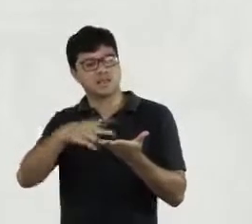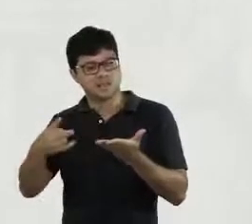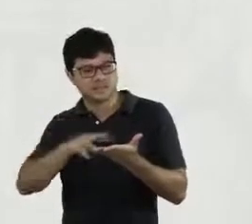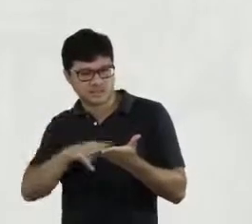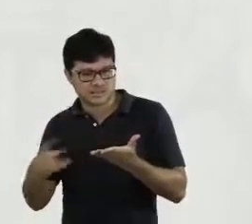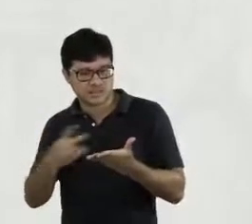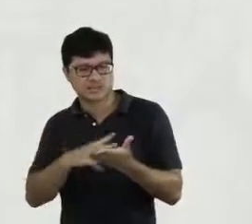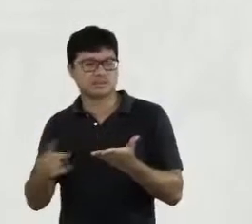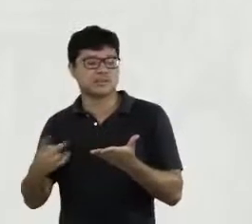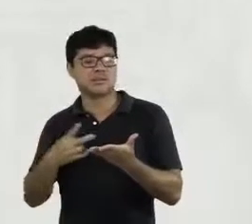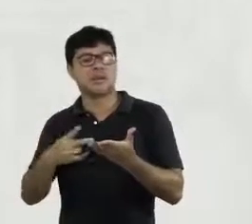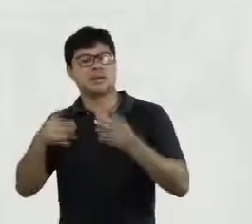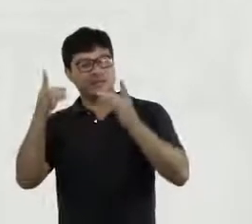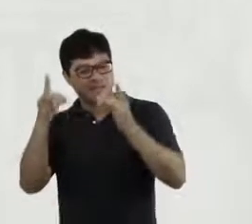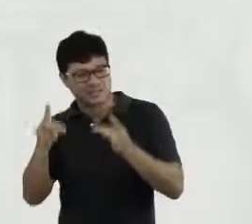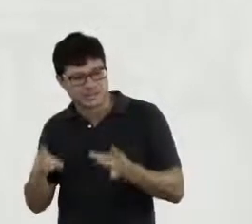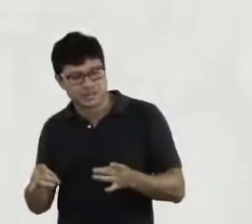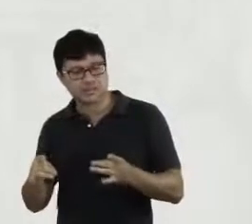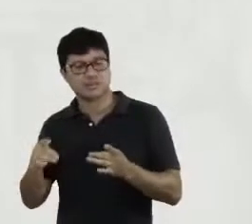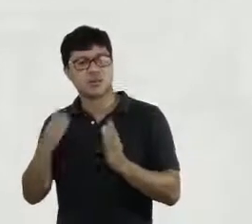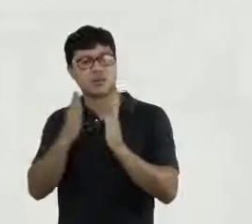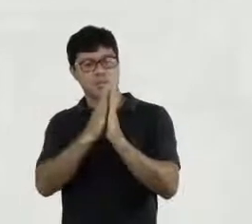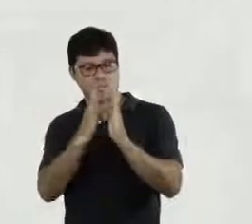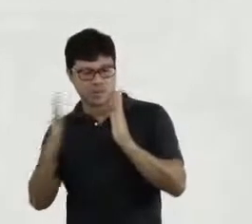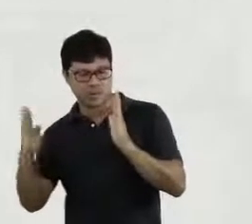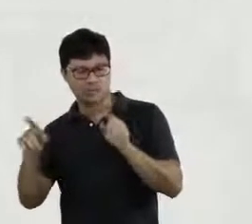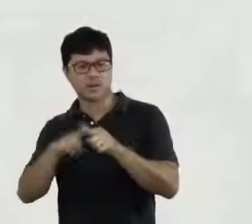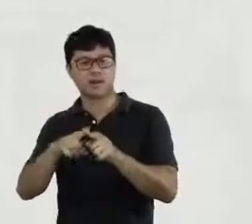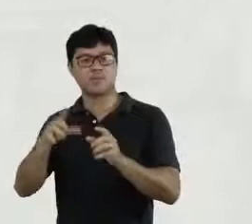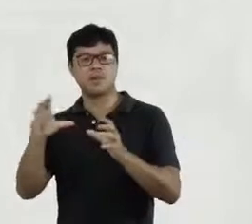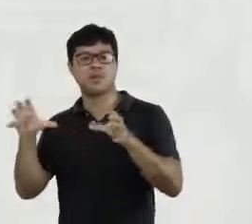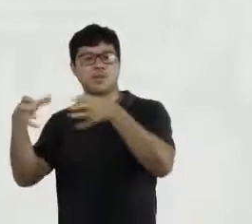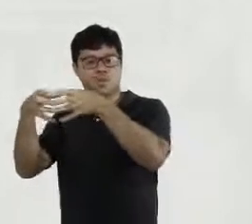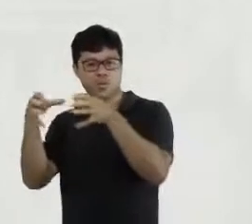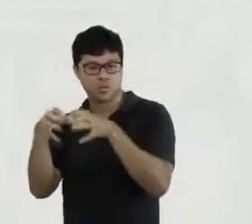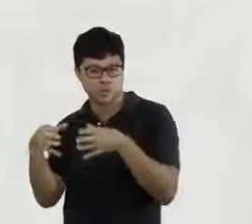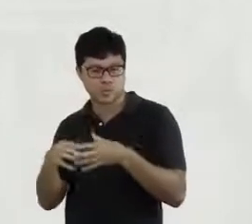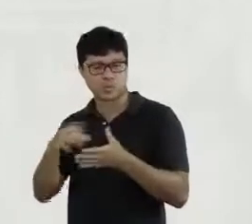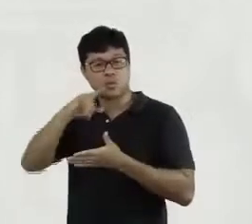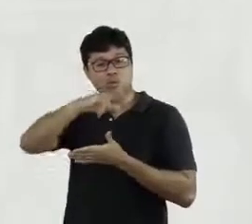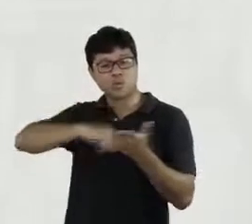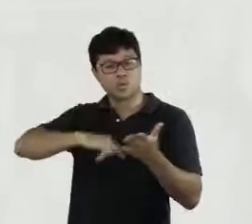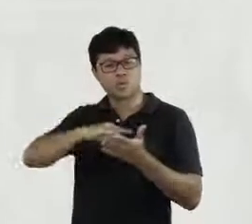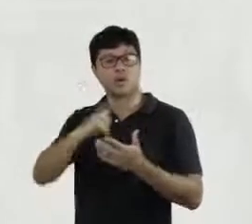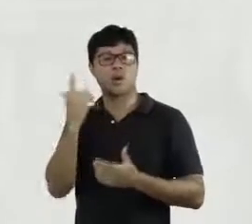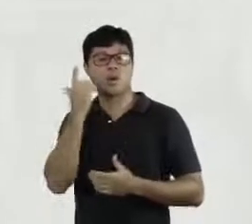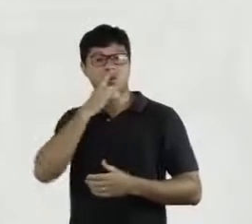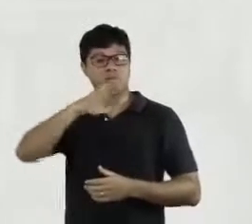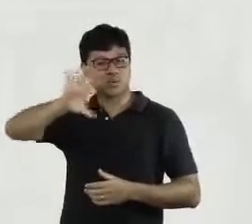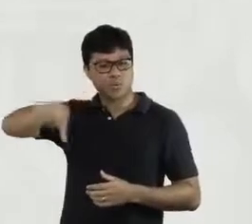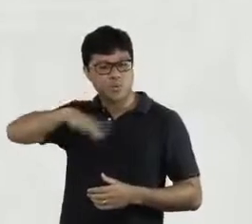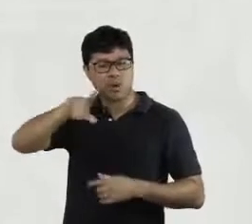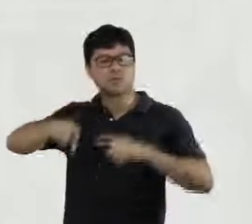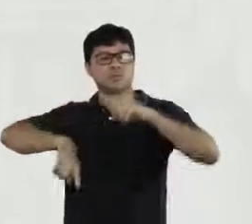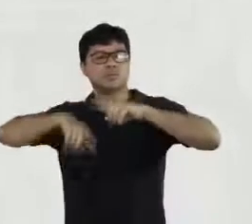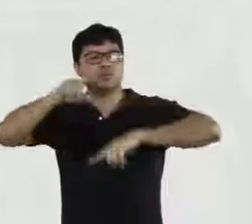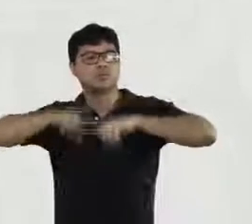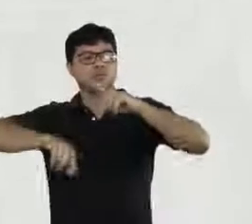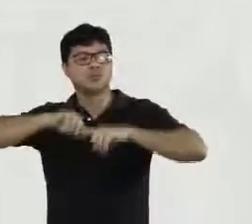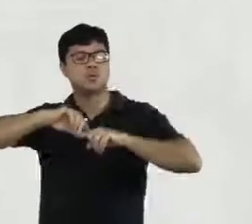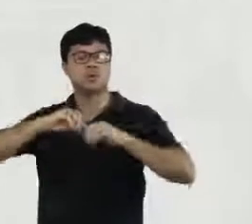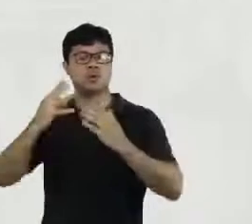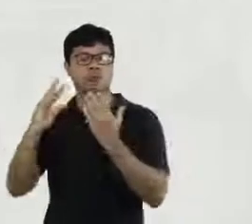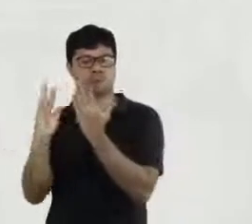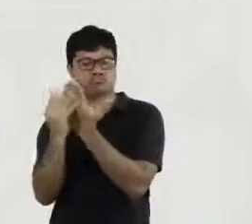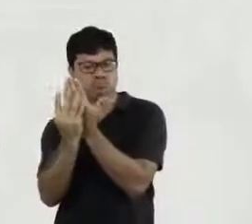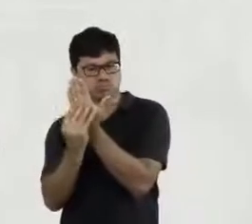dos elementos, descrição bibliográfica e classificação dos documentos, de modo a constituir os instrumentos dos